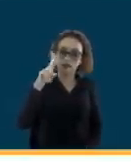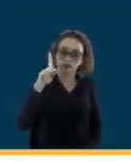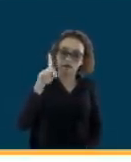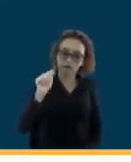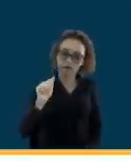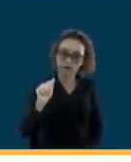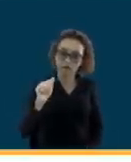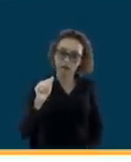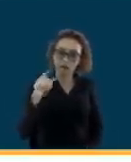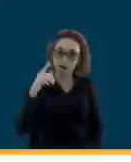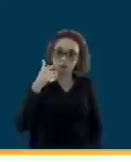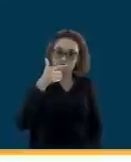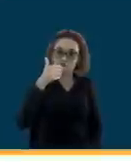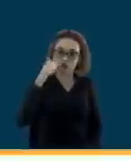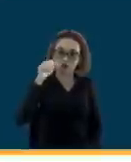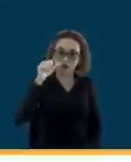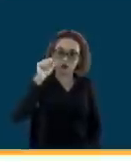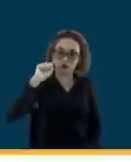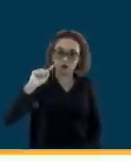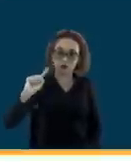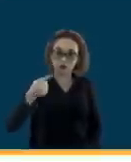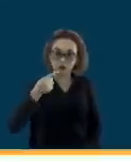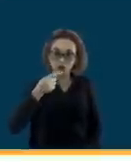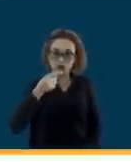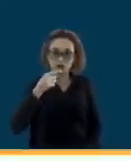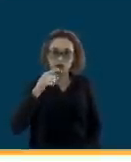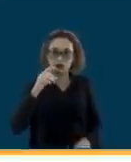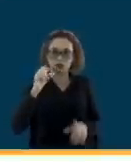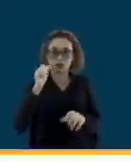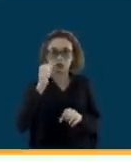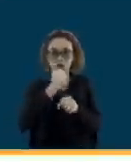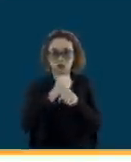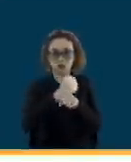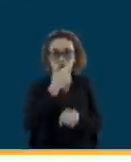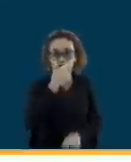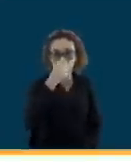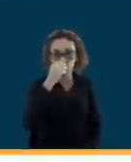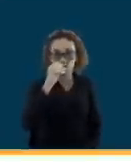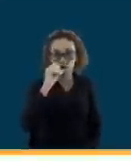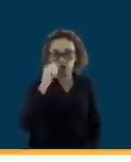o recorte para a renda agora, né? Mas fica aí uma sugestão para